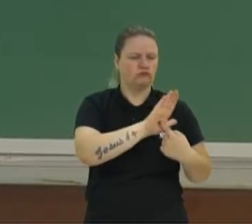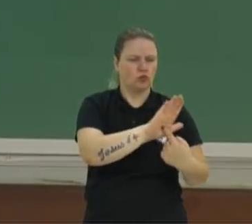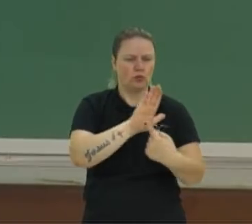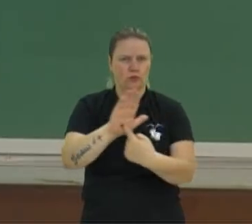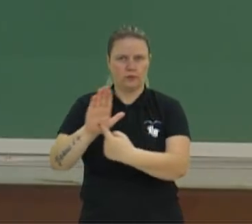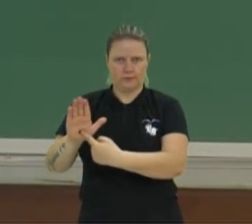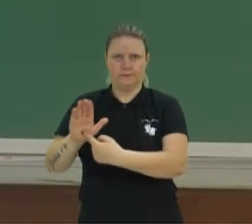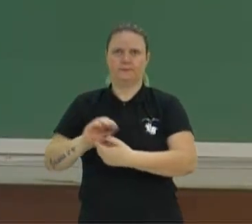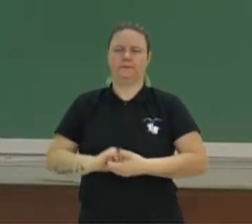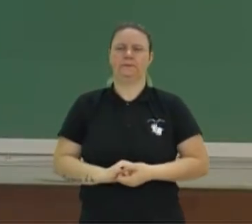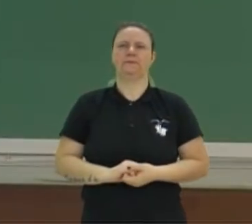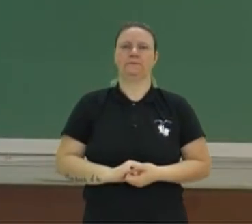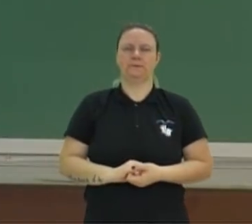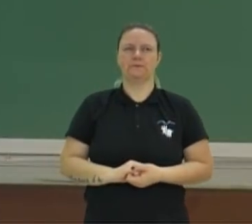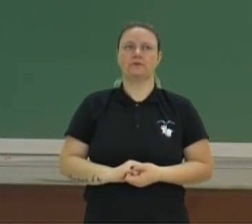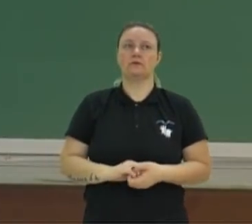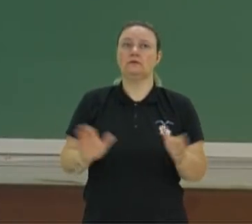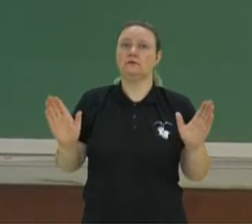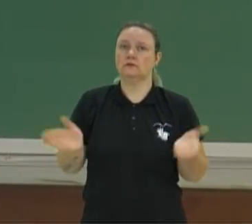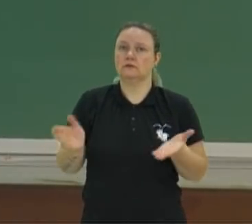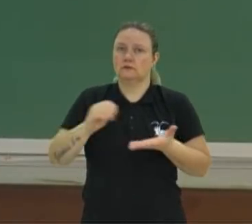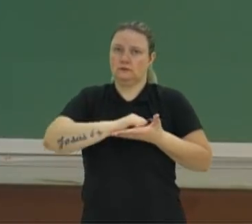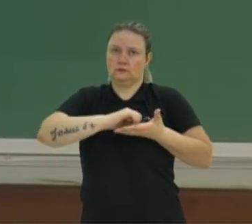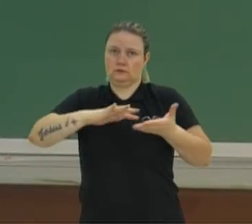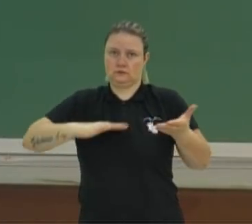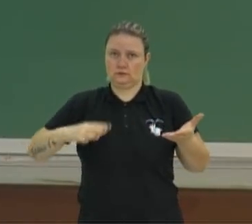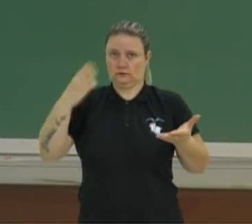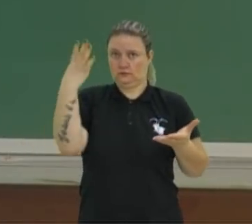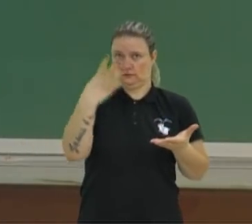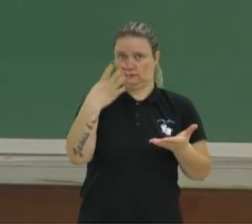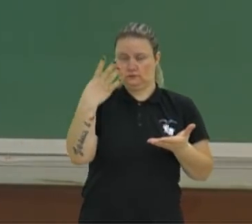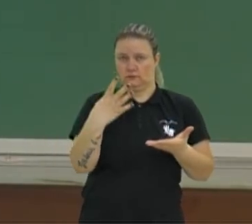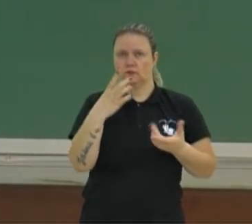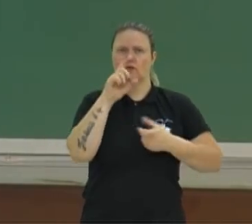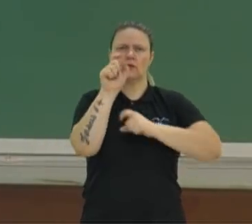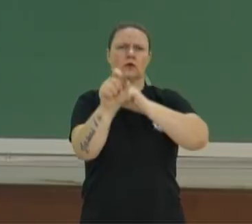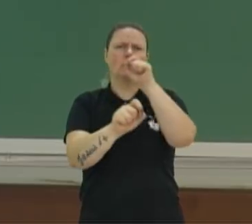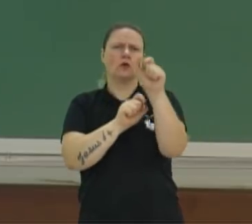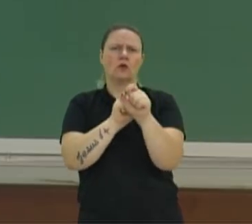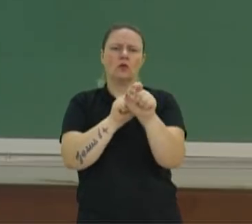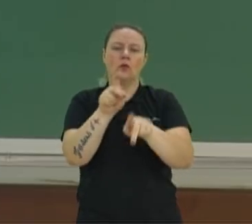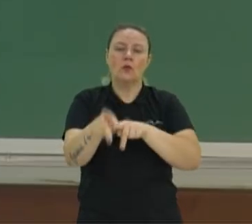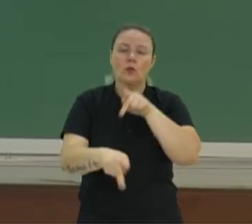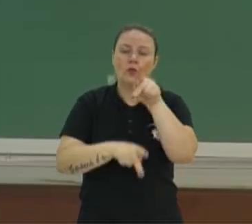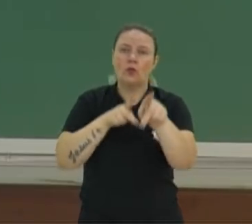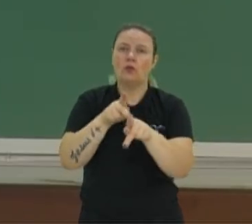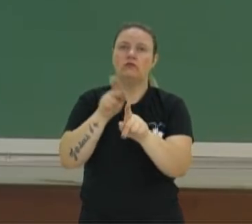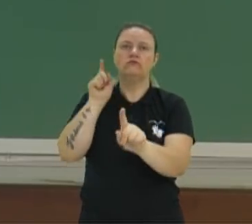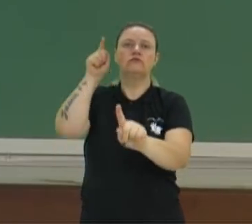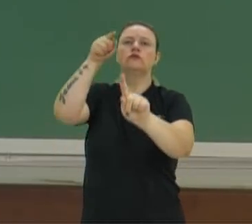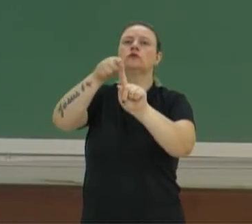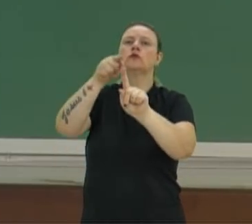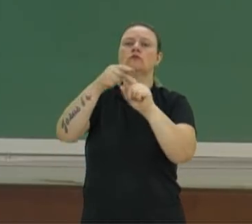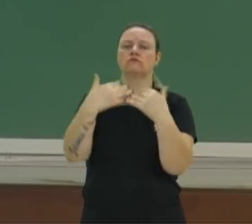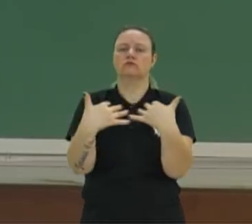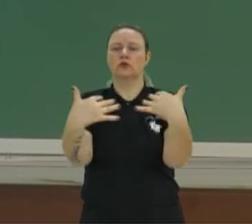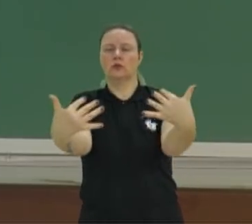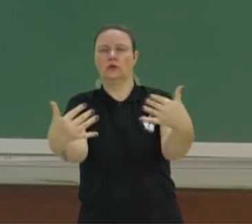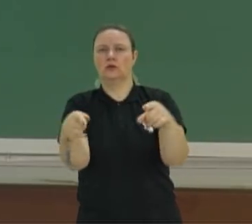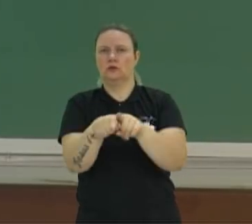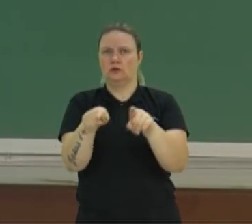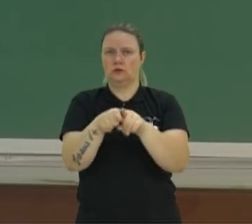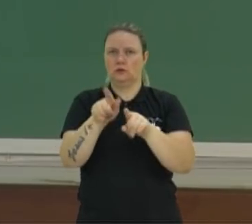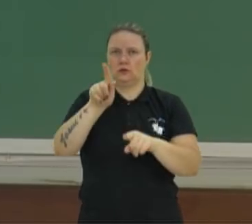dica. Agora nós temos o exercício número 4 a respeito do público-alvo desse guia e também